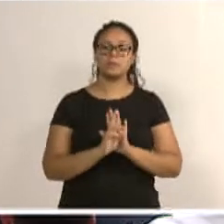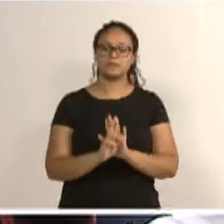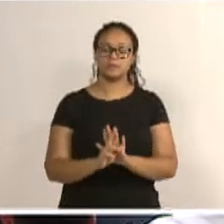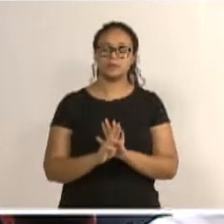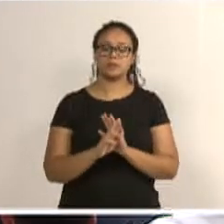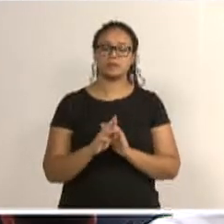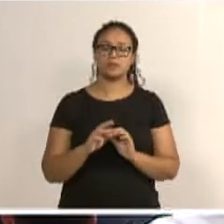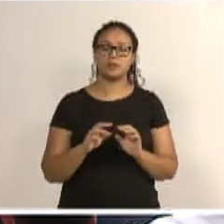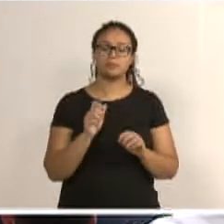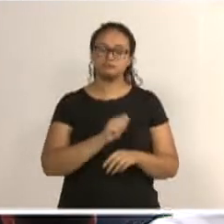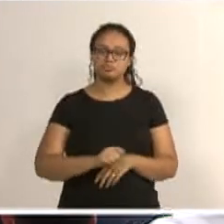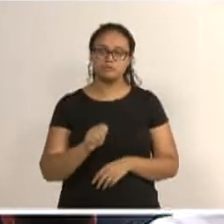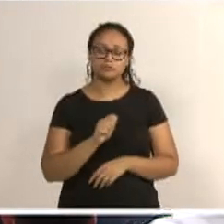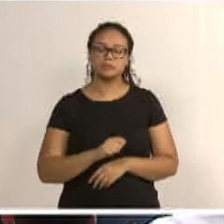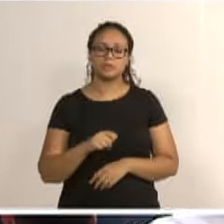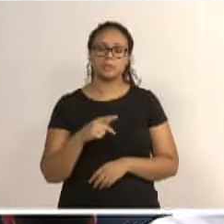Ciclovias.